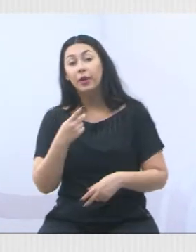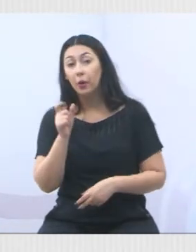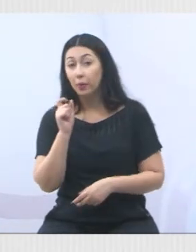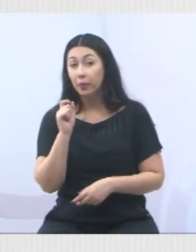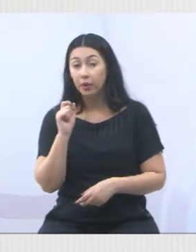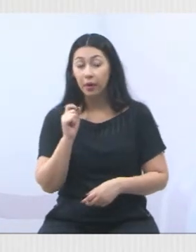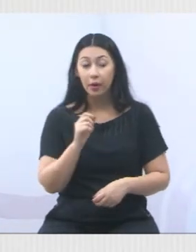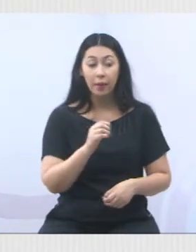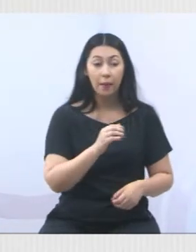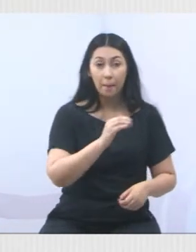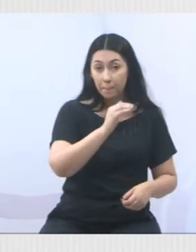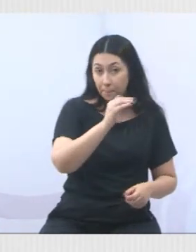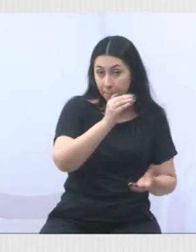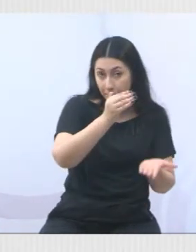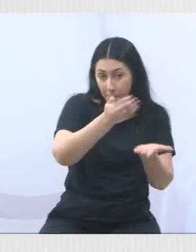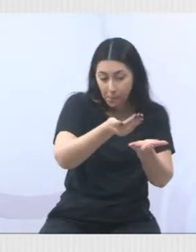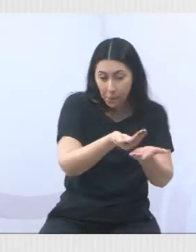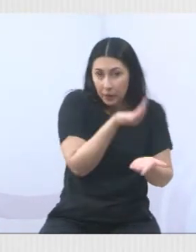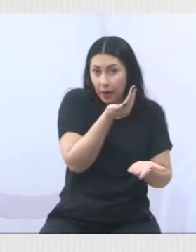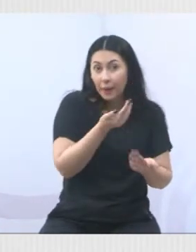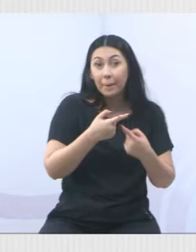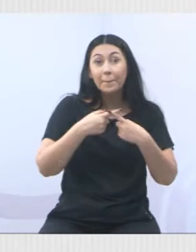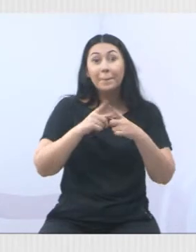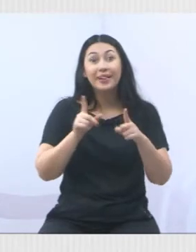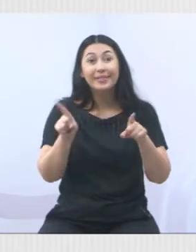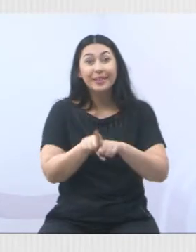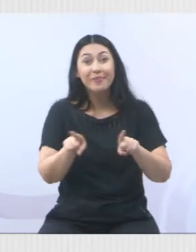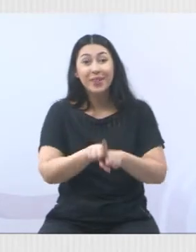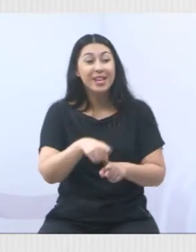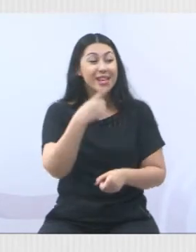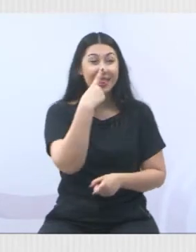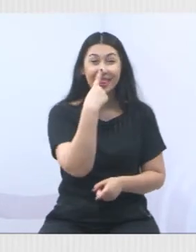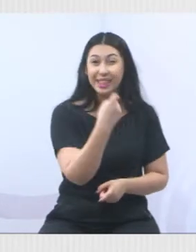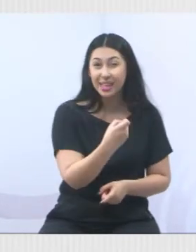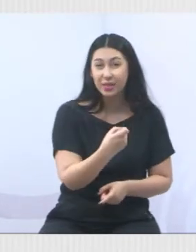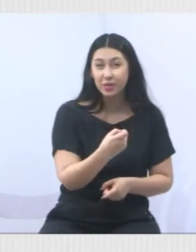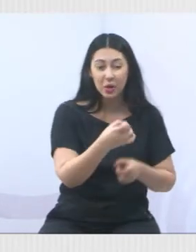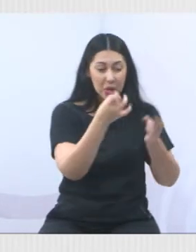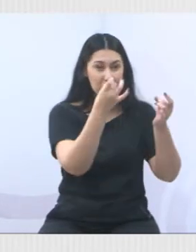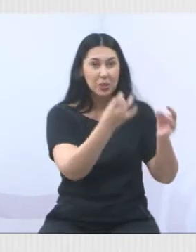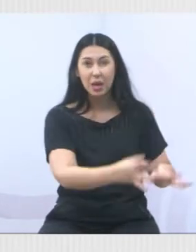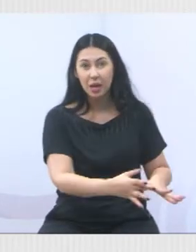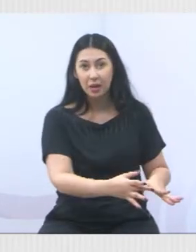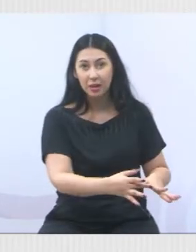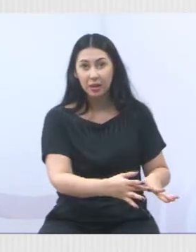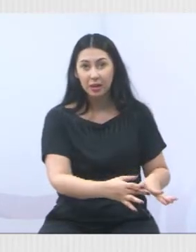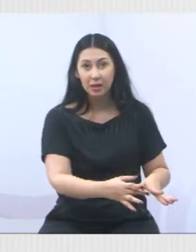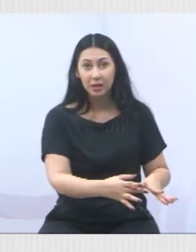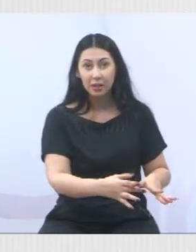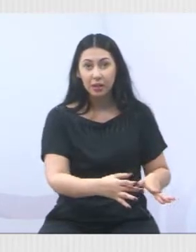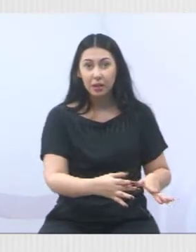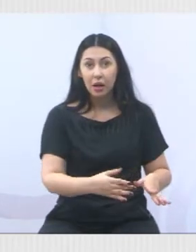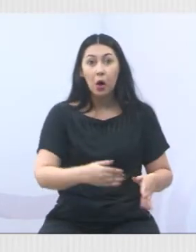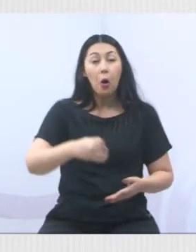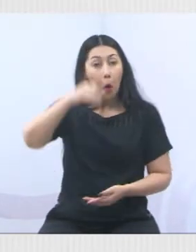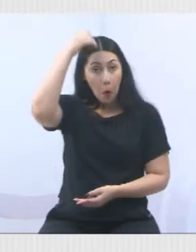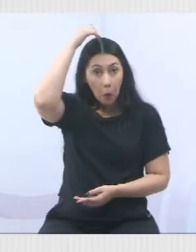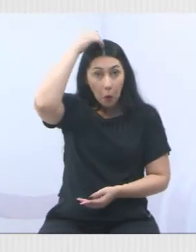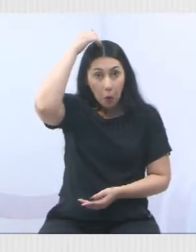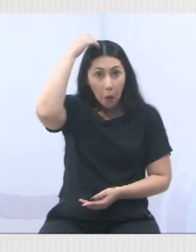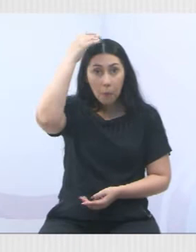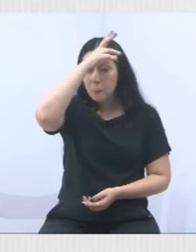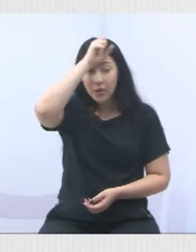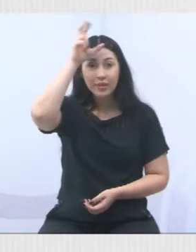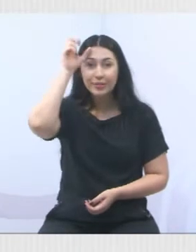buraco, mas o principal, entulho. Entulho não é culpa da prefeitura, é culpa do munícipe.